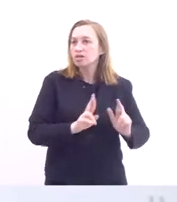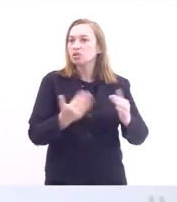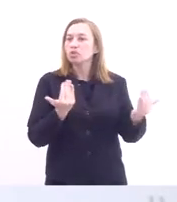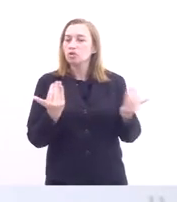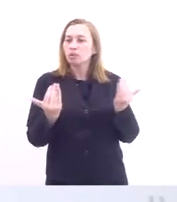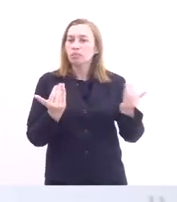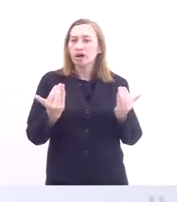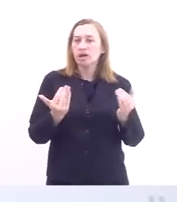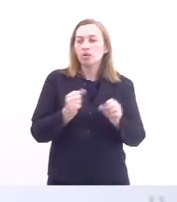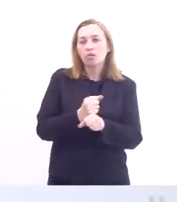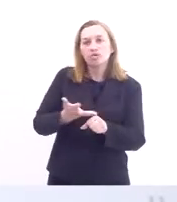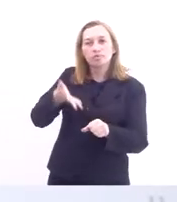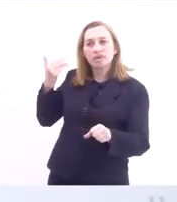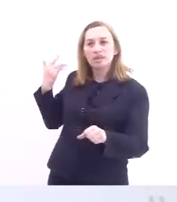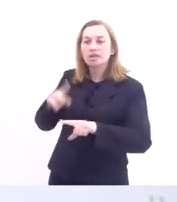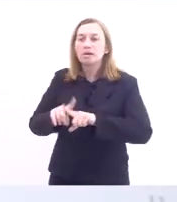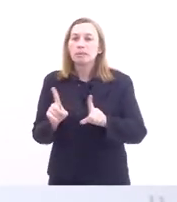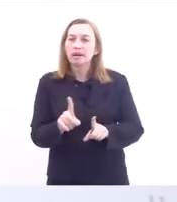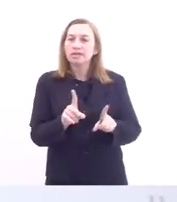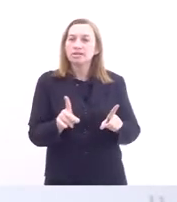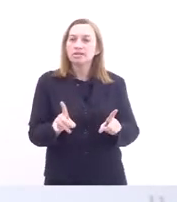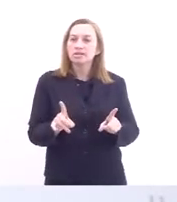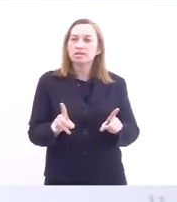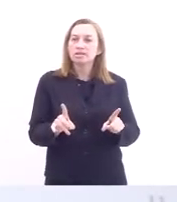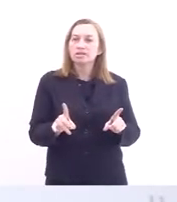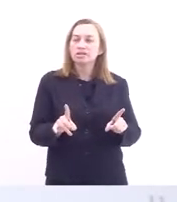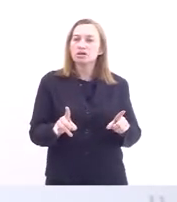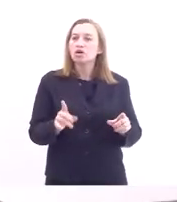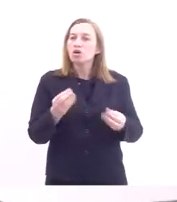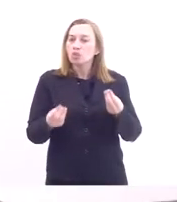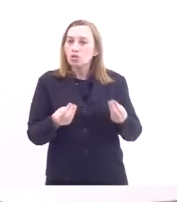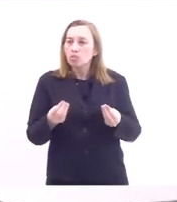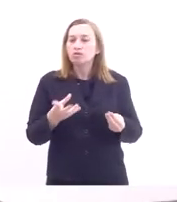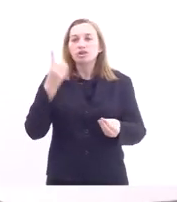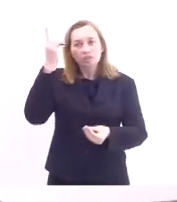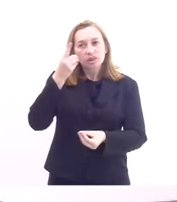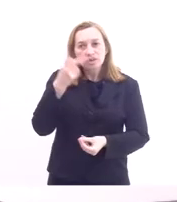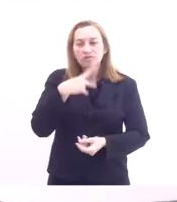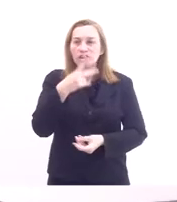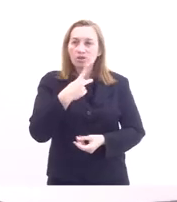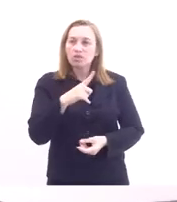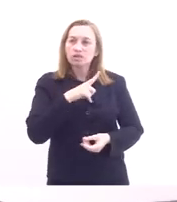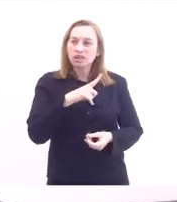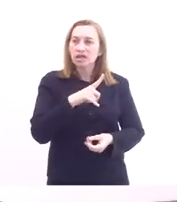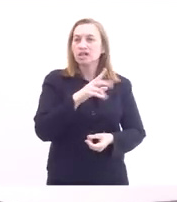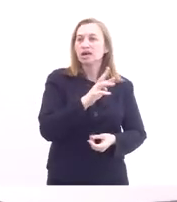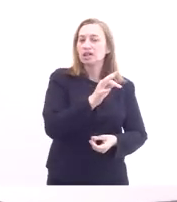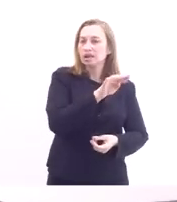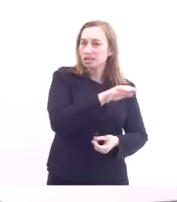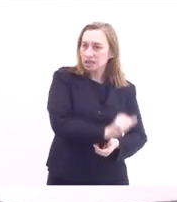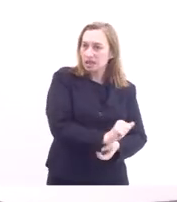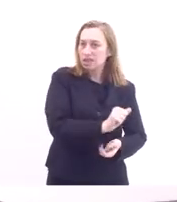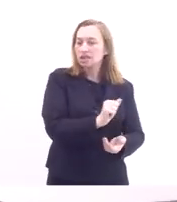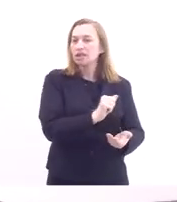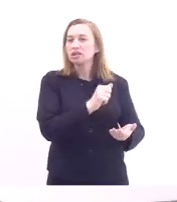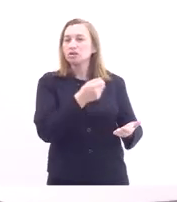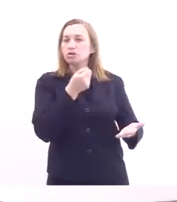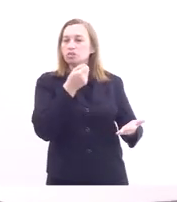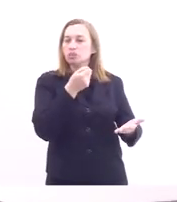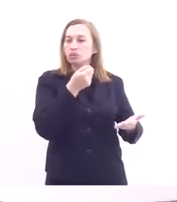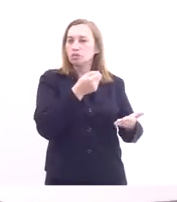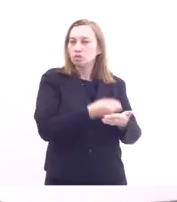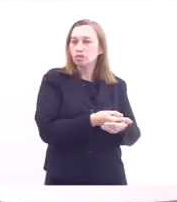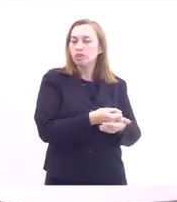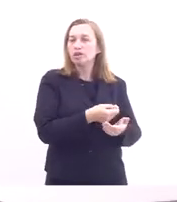com o anterior. É mais, foi como o deputado afirmou, né? A gente tem ali a receita da concessão